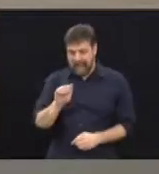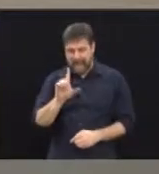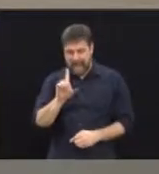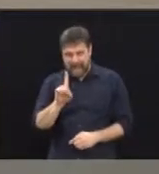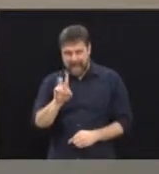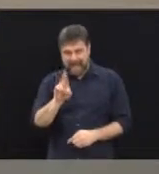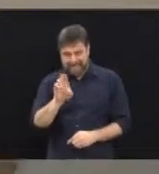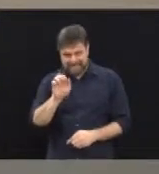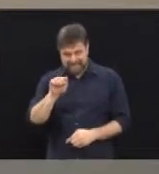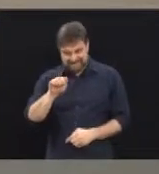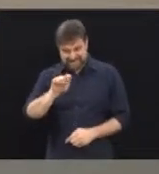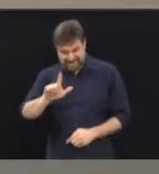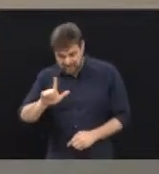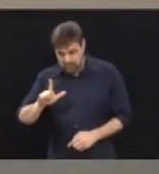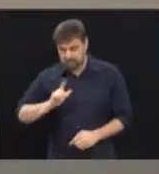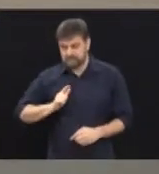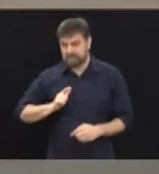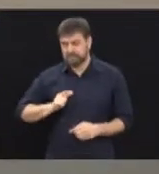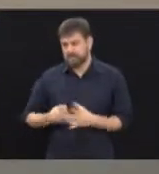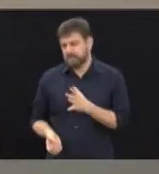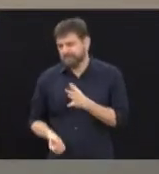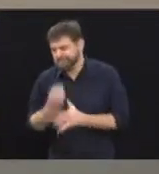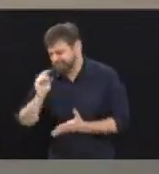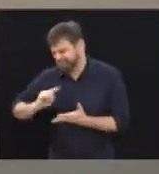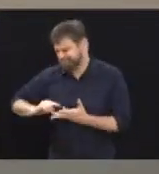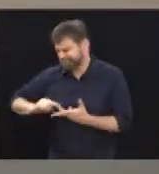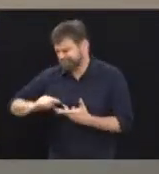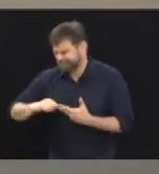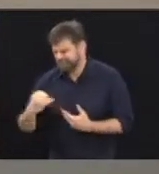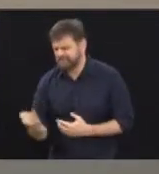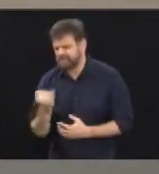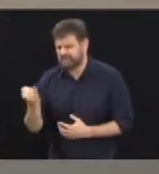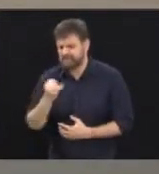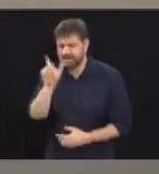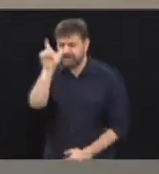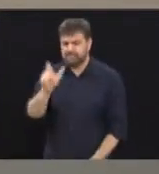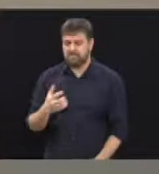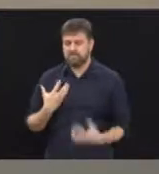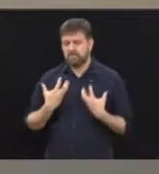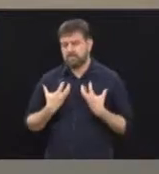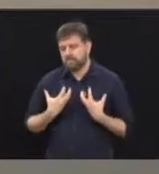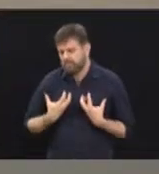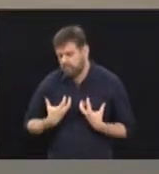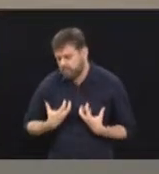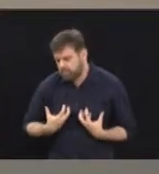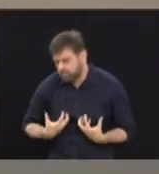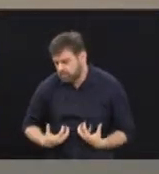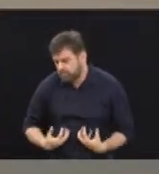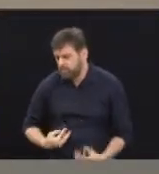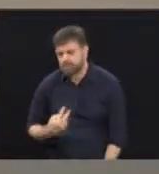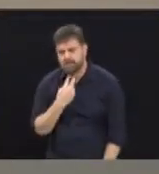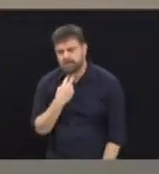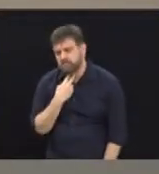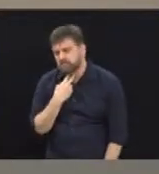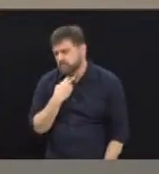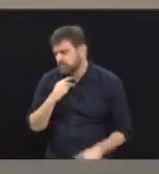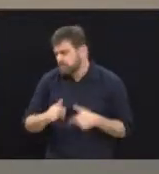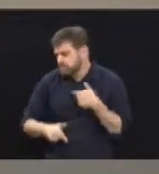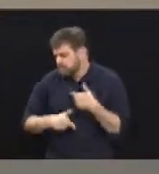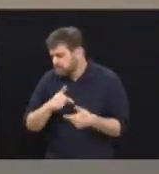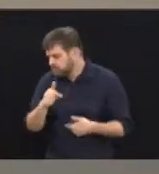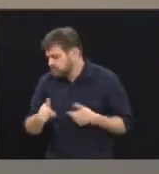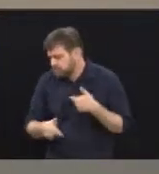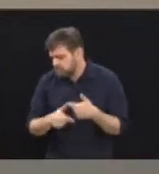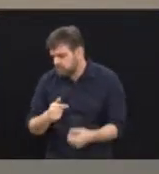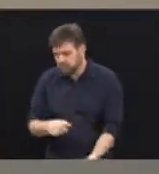hipófise, a gente vai começar a ter vários sintomas importantes. Cansaço, dificuldade para cumprir tudo o que a gente faz,